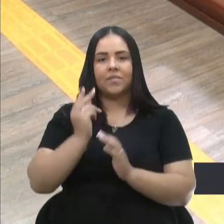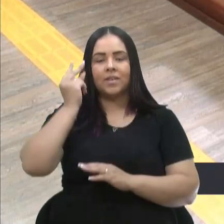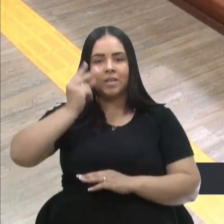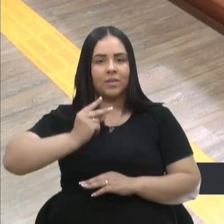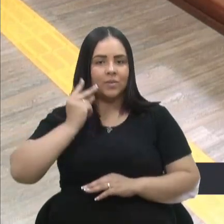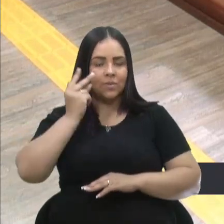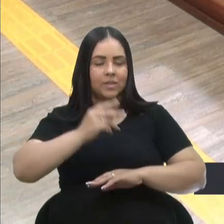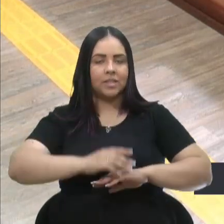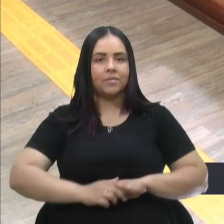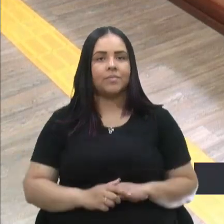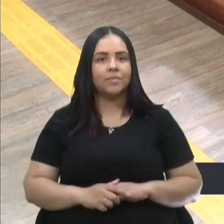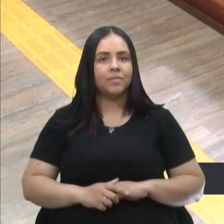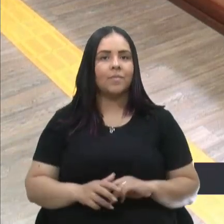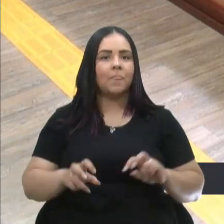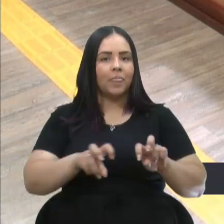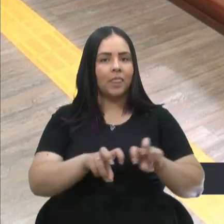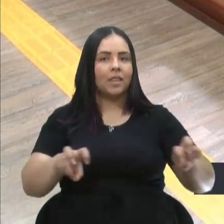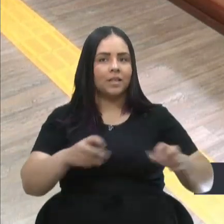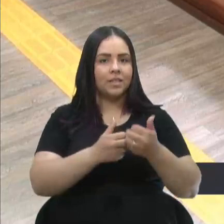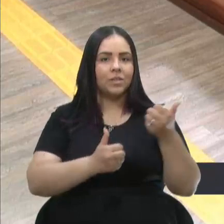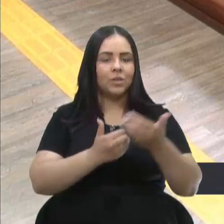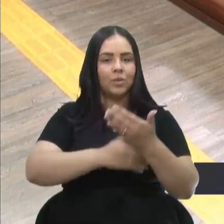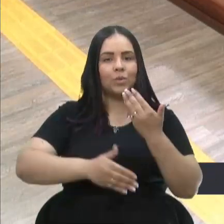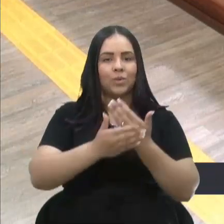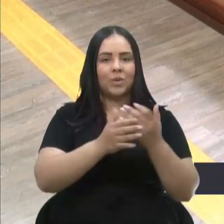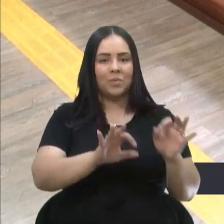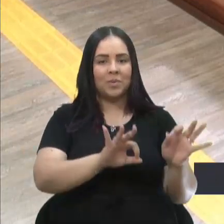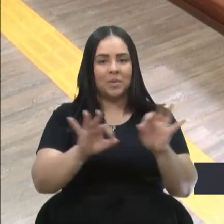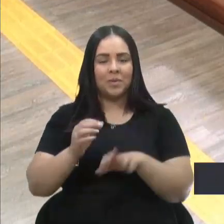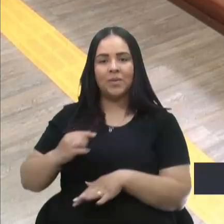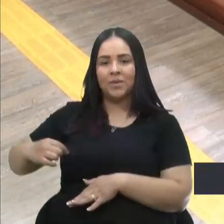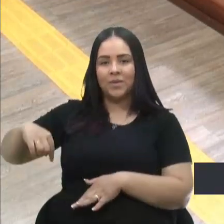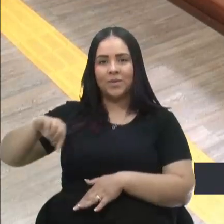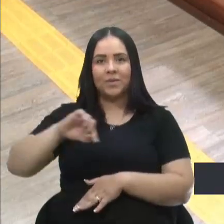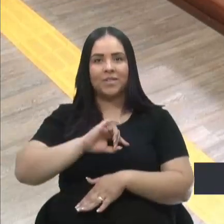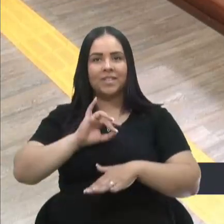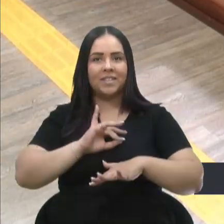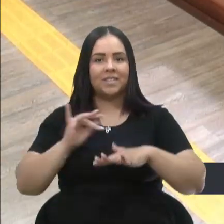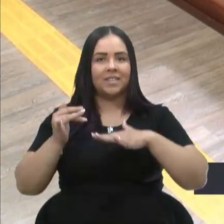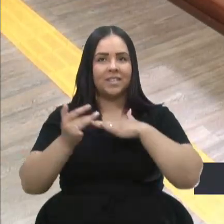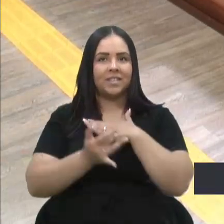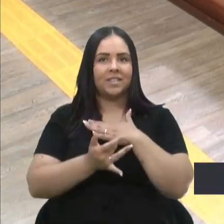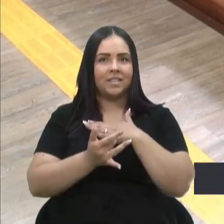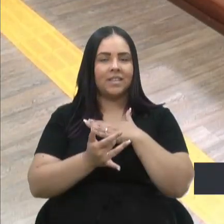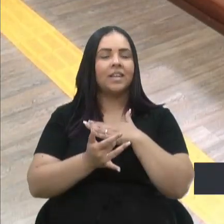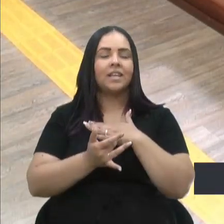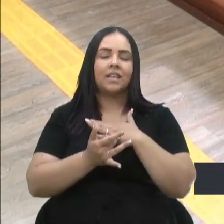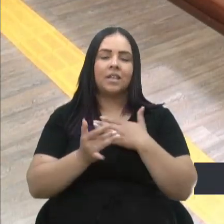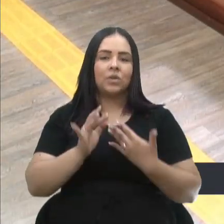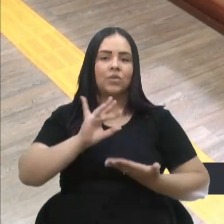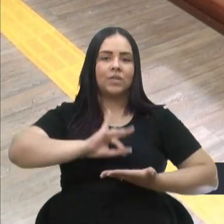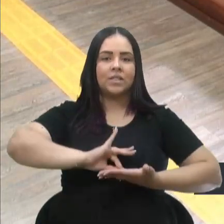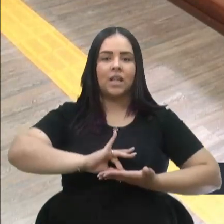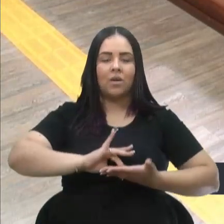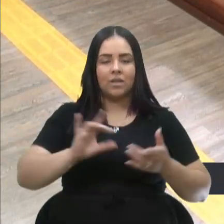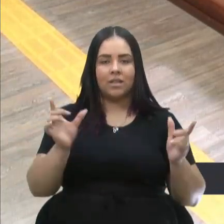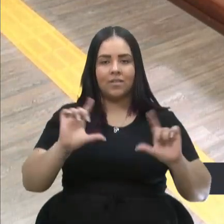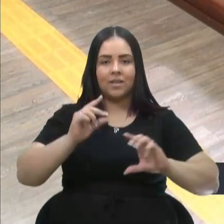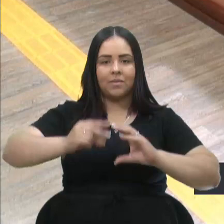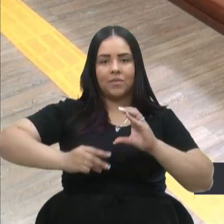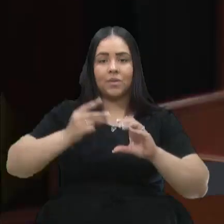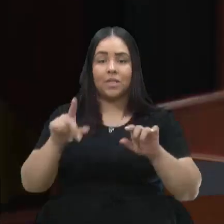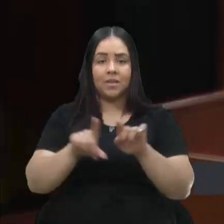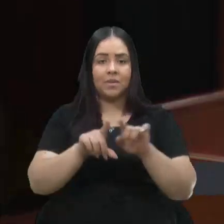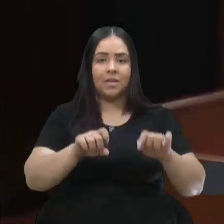vereadores, à mesa, a todos que nos acompanham através das redes sociais e dos canais oficiais da TV Câmara e a quem está aqui no